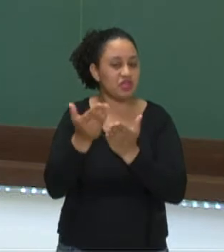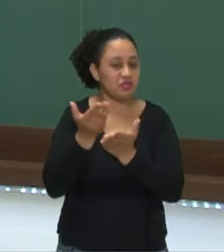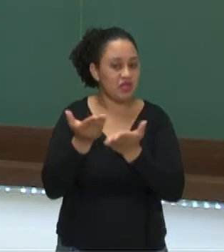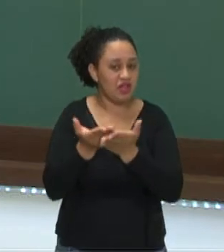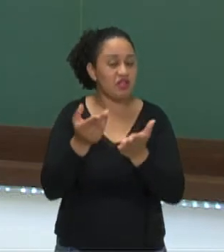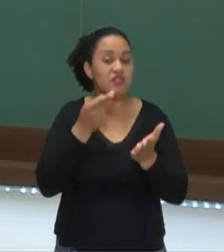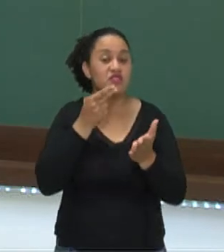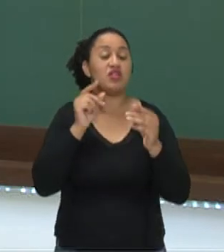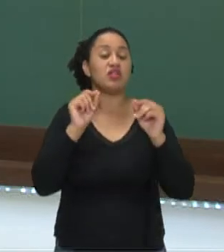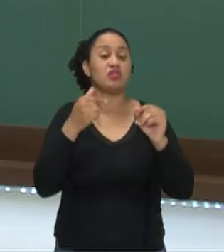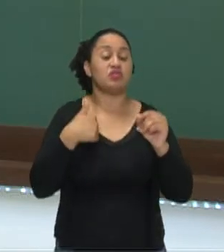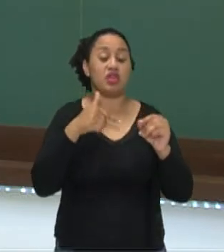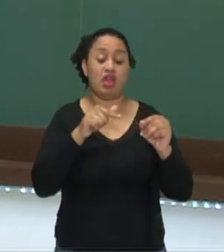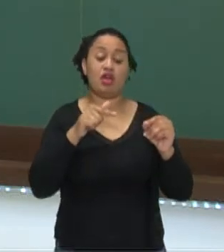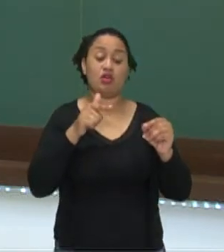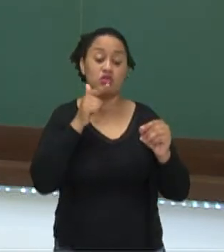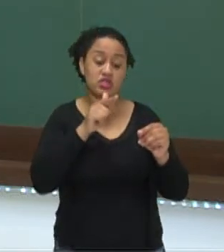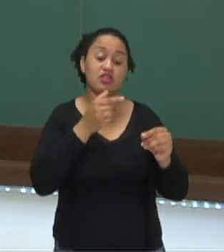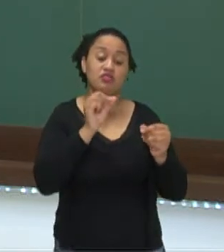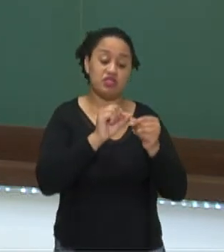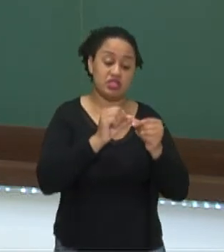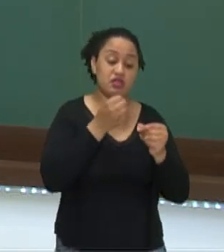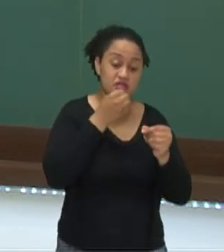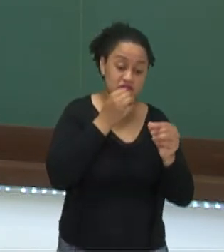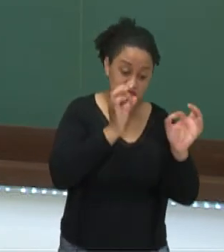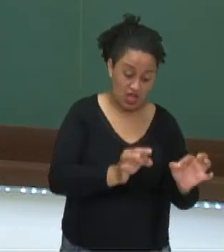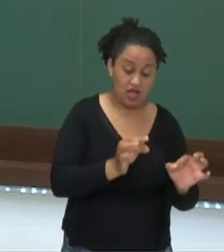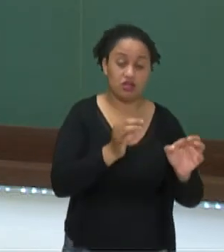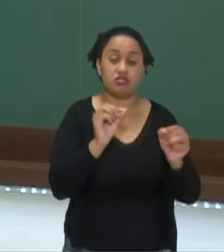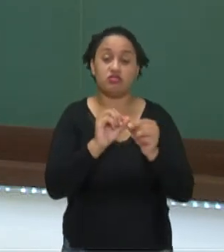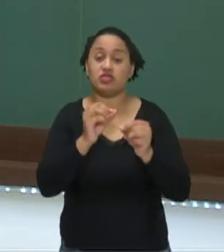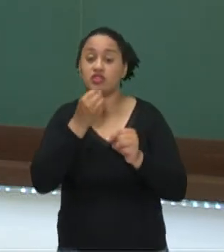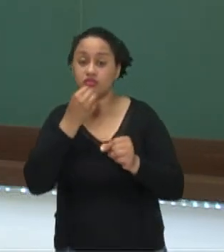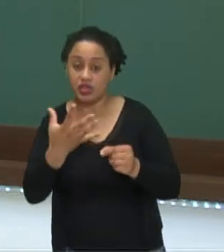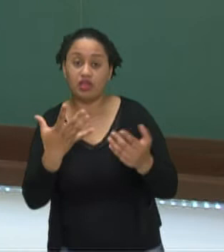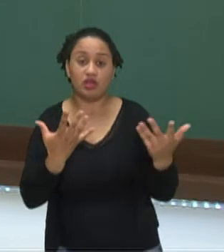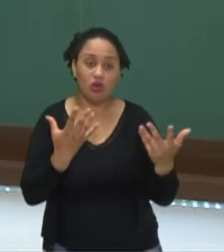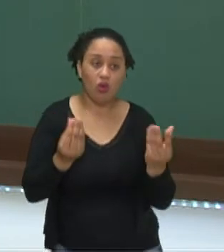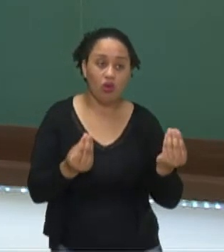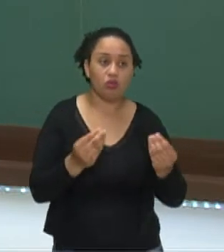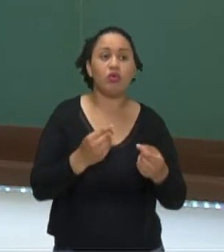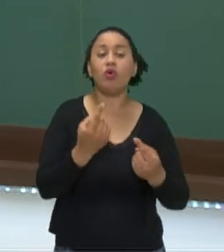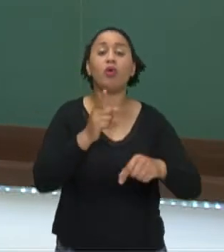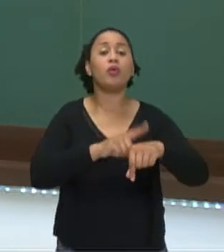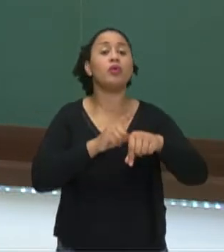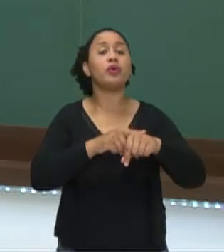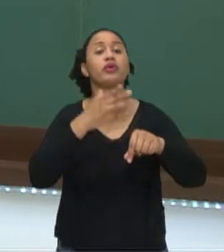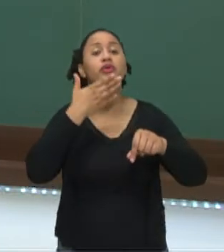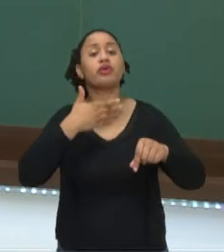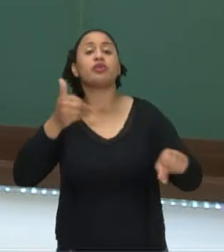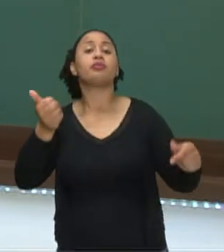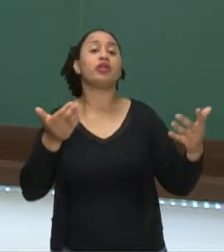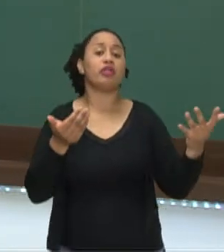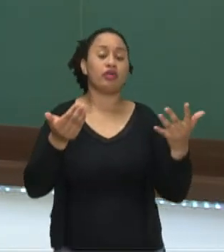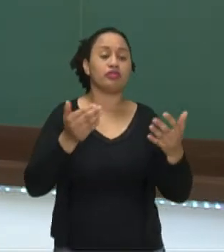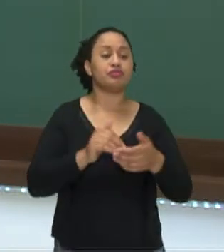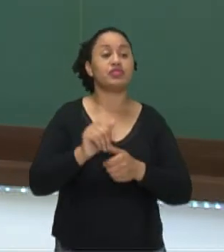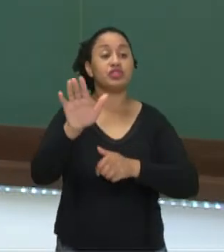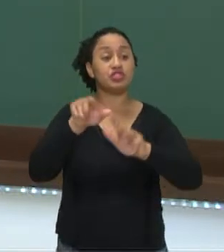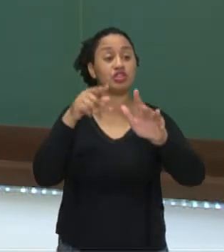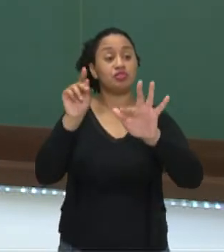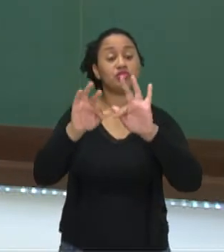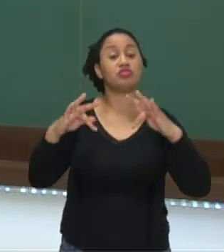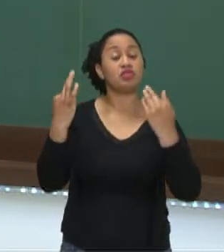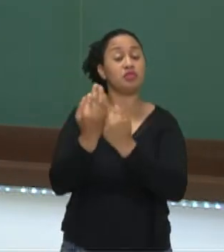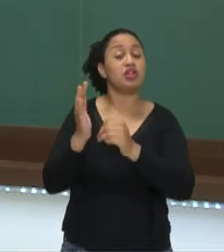a necessidade de eficiência, da produtividade. Qual o lugar da sua casa, o horário que vai ficar melhor para você fazer isso? Chame a sua família